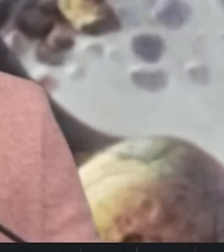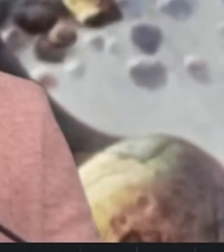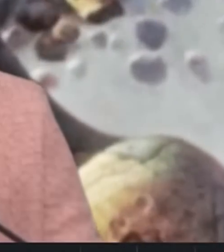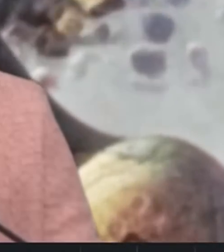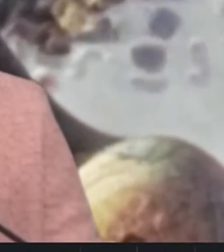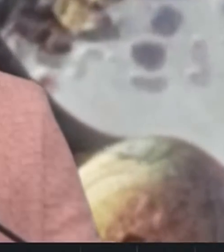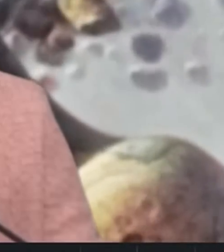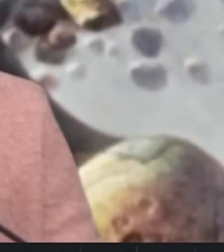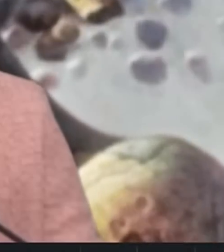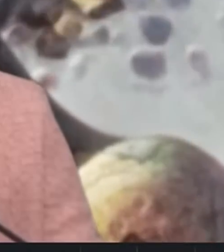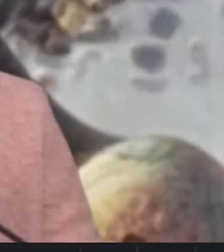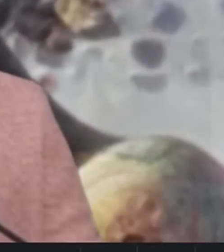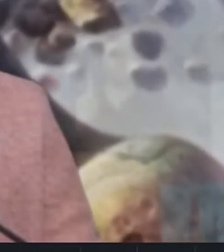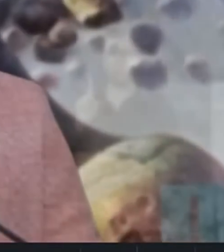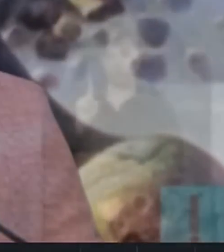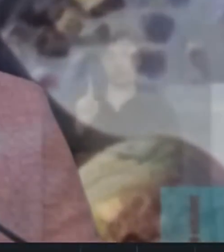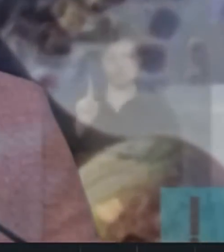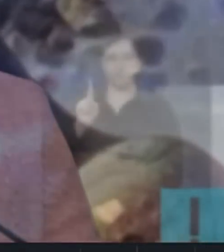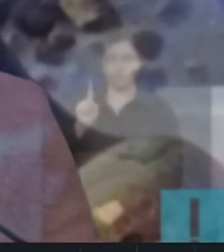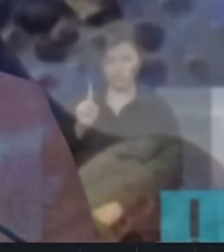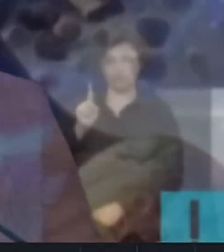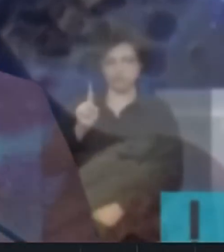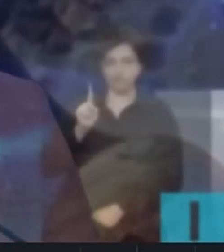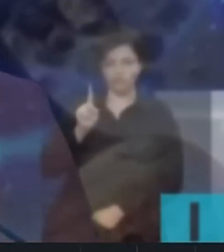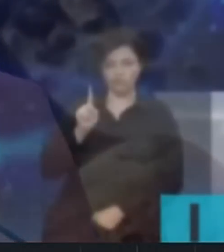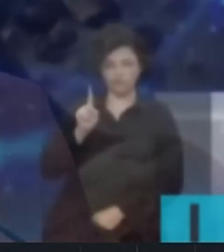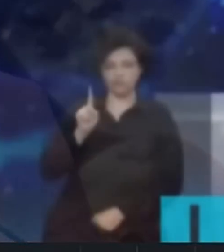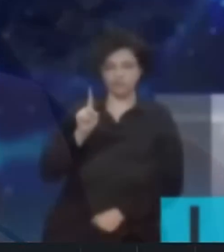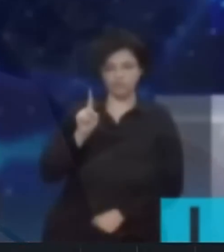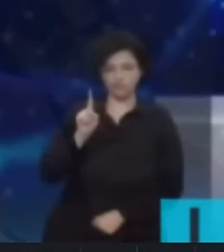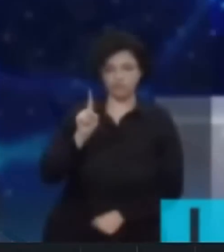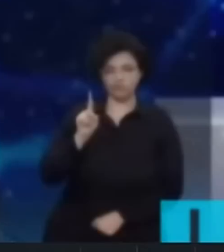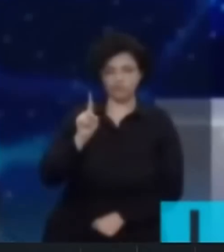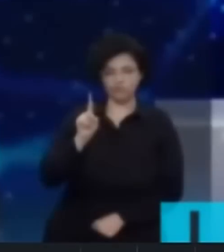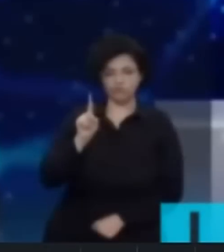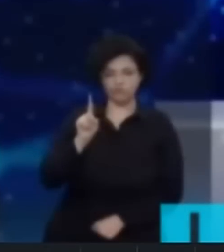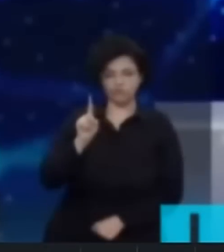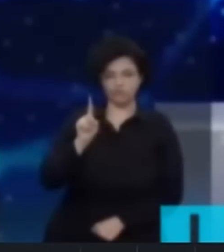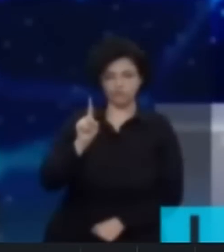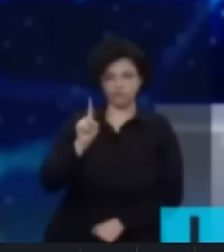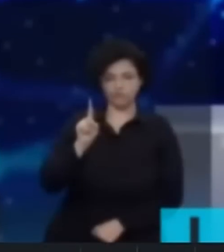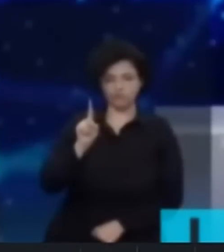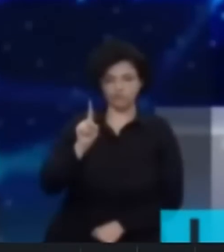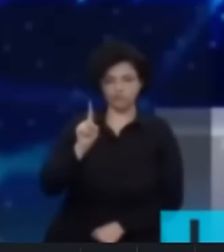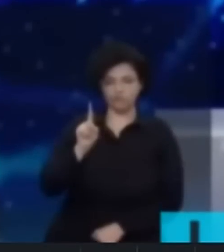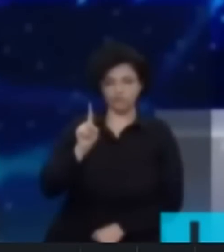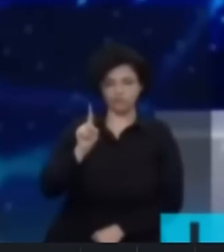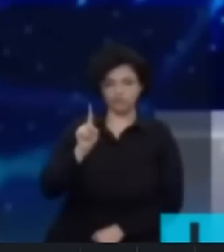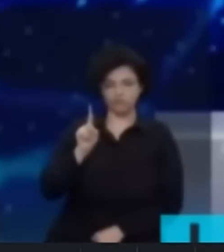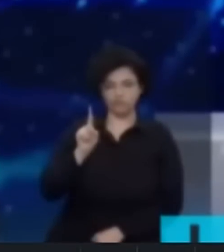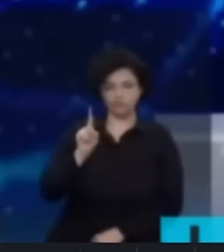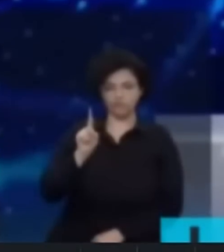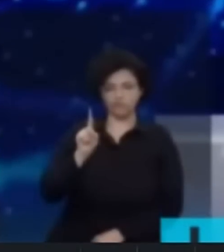medida. Fecha aspas. Então vamos lá. O que o Lula falou? Lula, abre aspas. Não